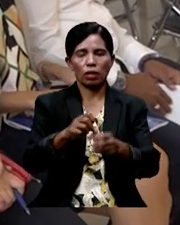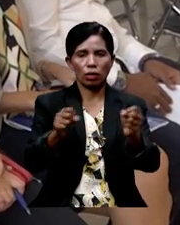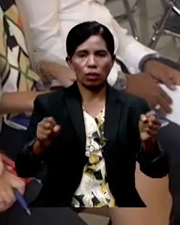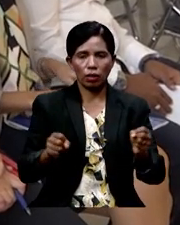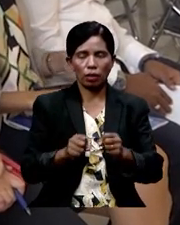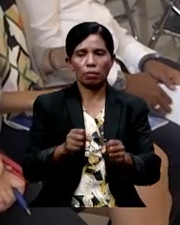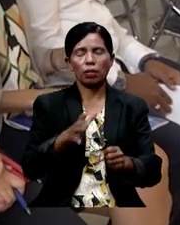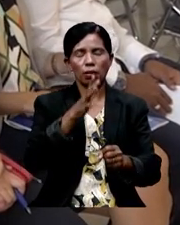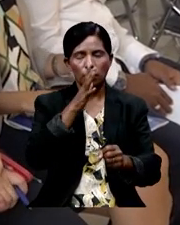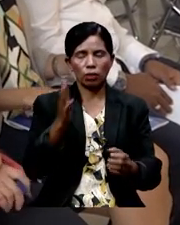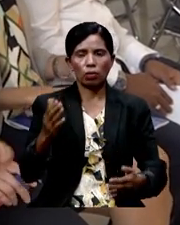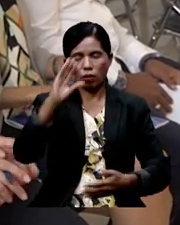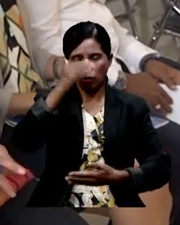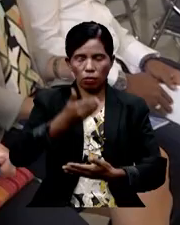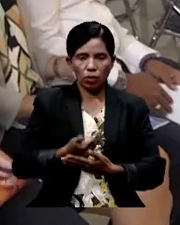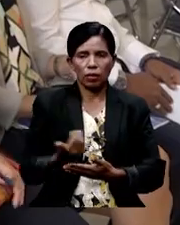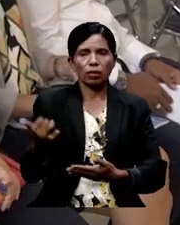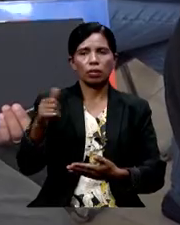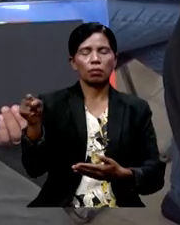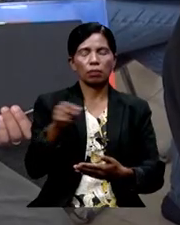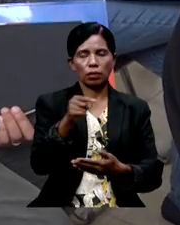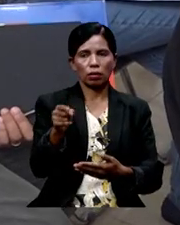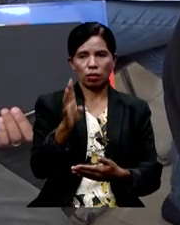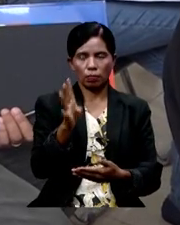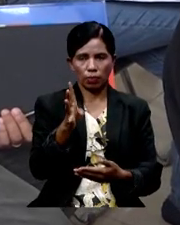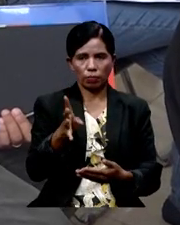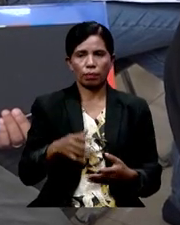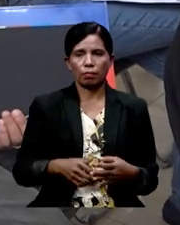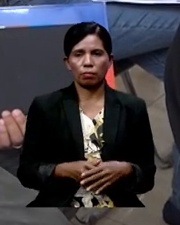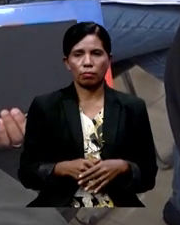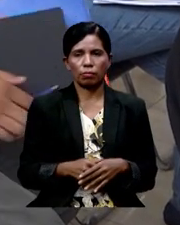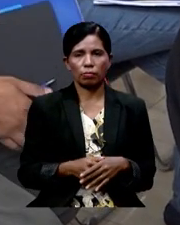ba inang no oansira ho porcento hat no resin. Rohimadia Tomás Soares, Ziemen.